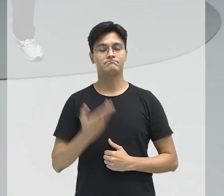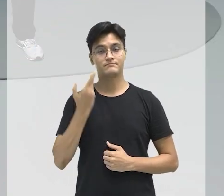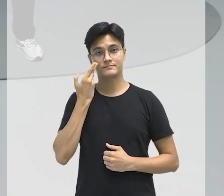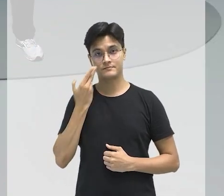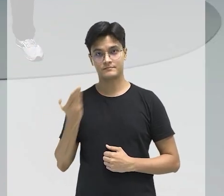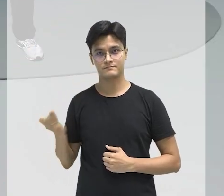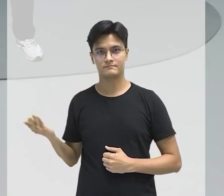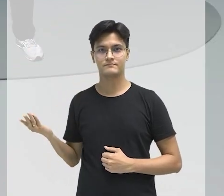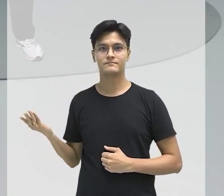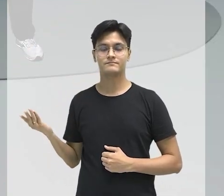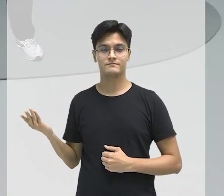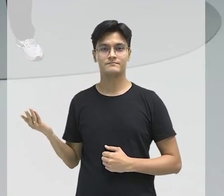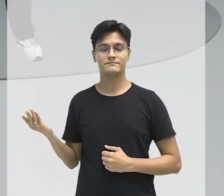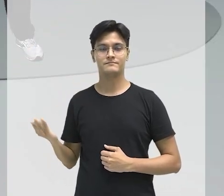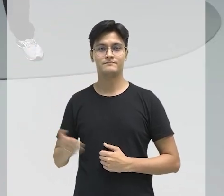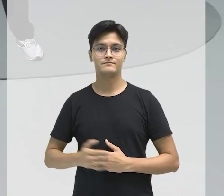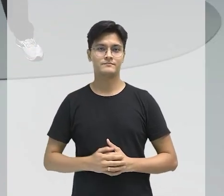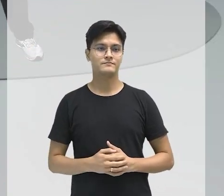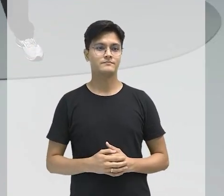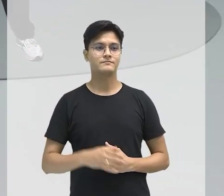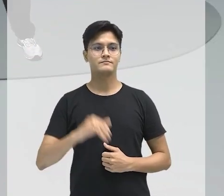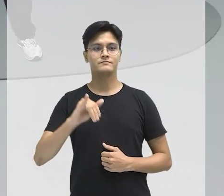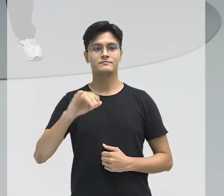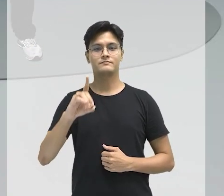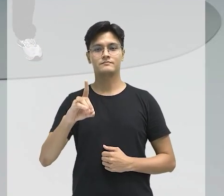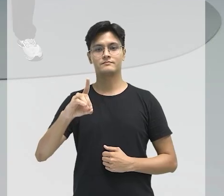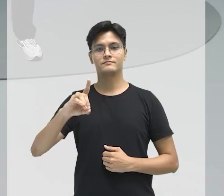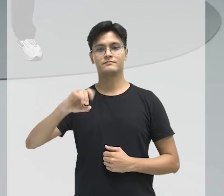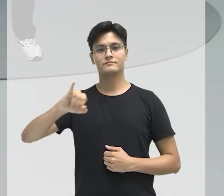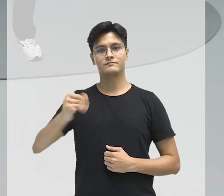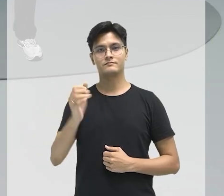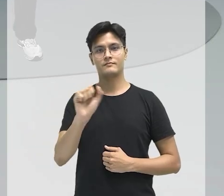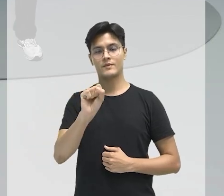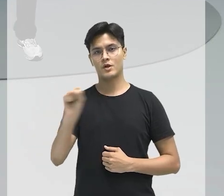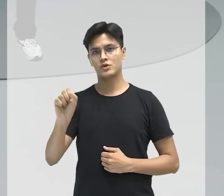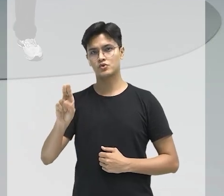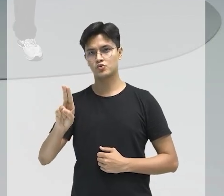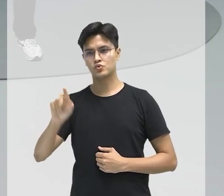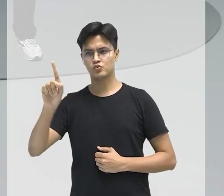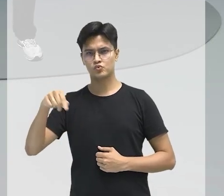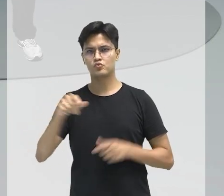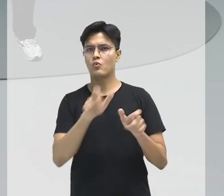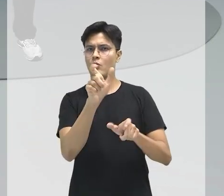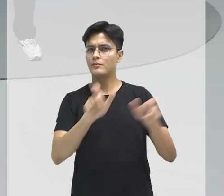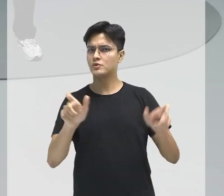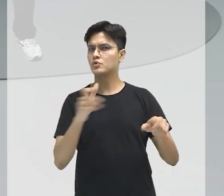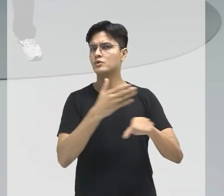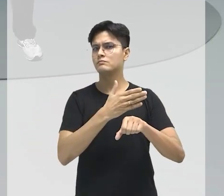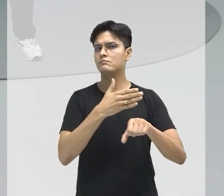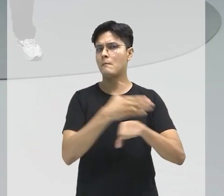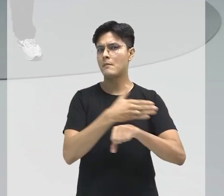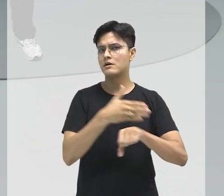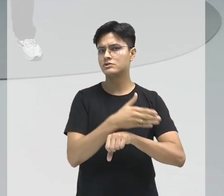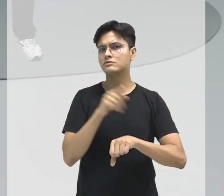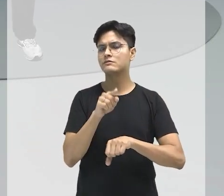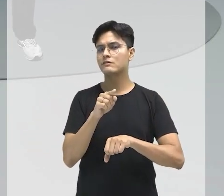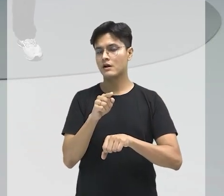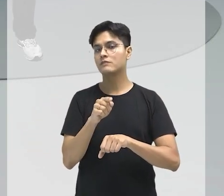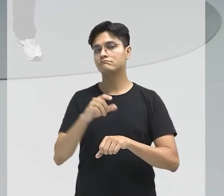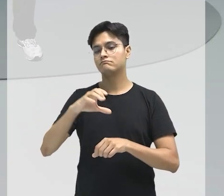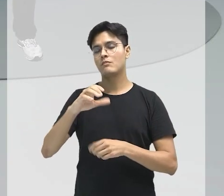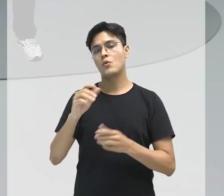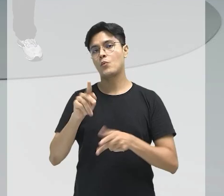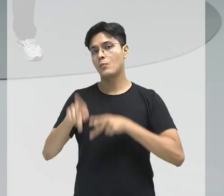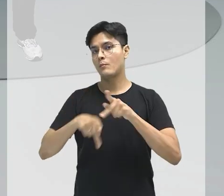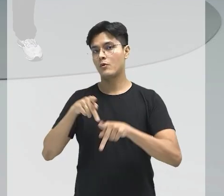Pronto. Então tá aí, ó, né? O Adjaçu é praticado por quem, professor? Tá aí, ó, né? Os carajás,